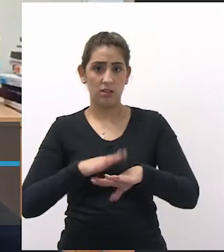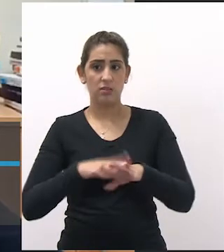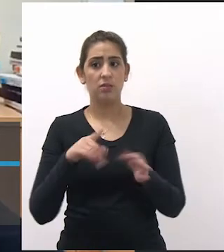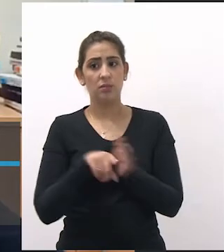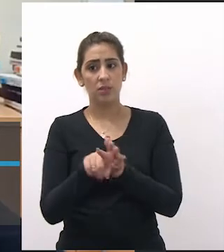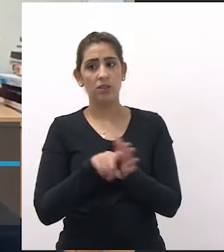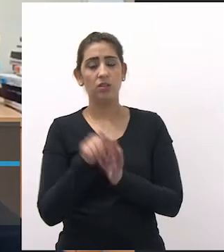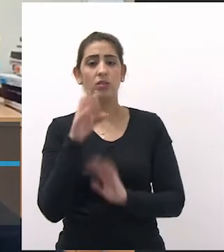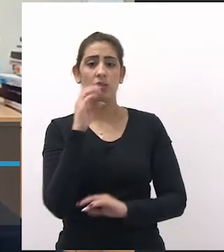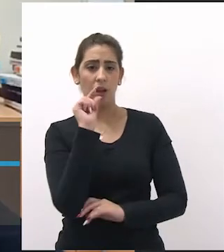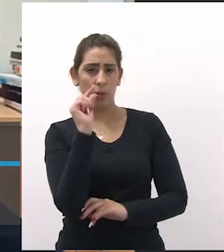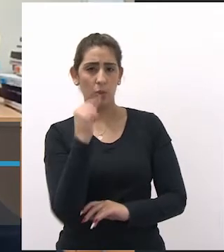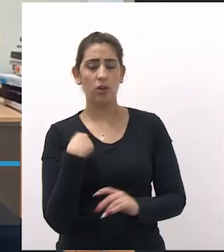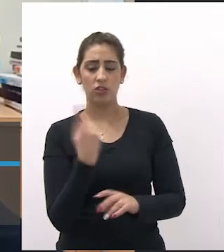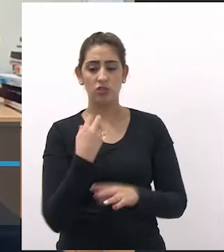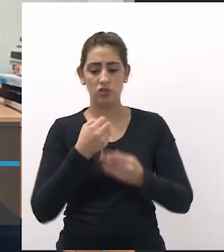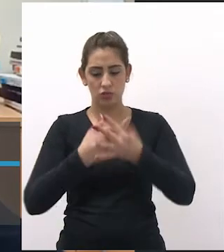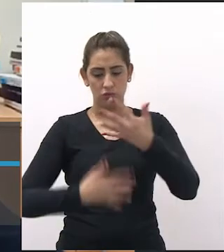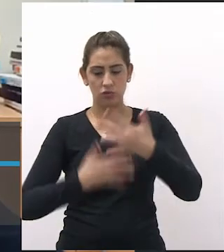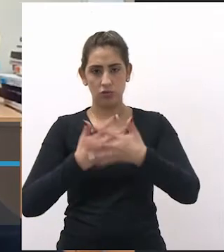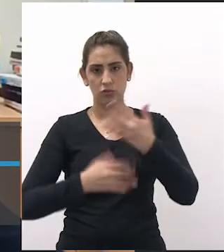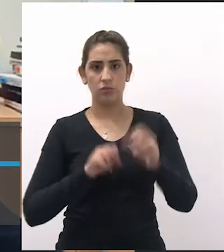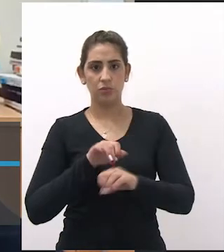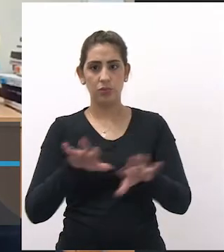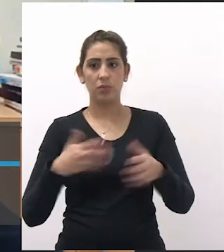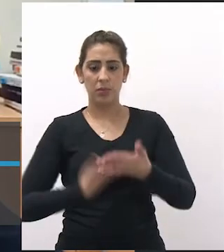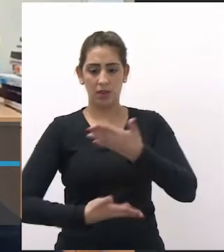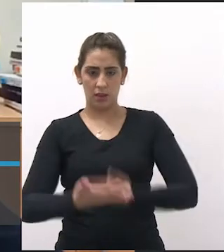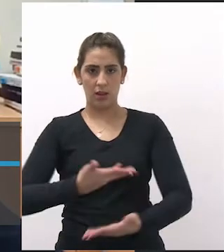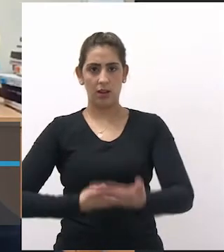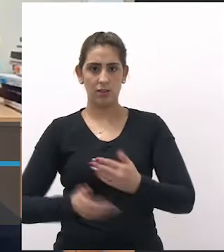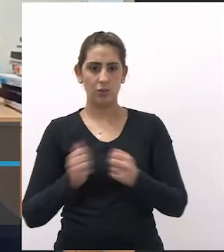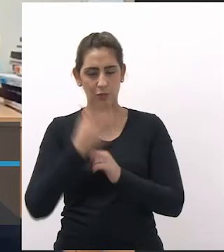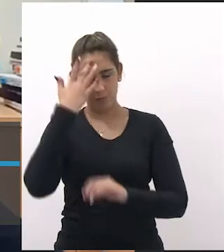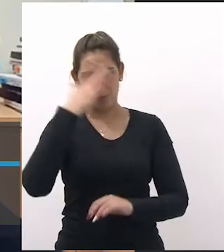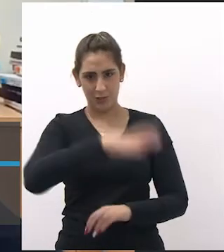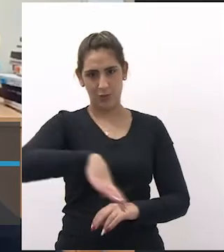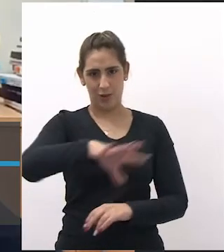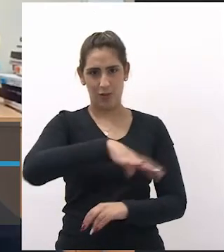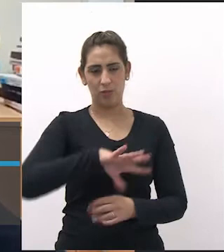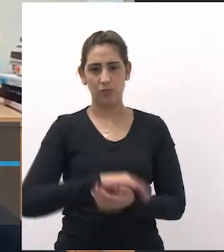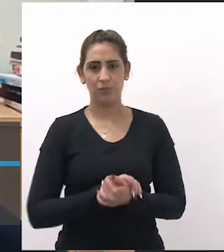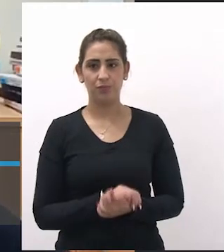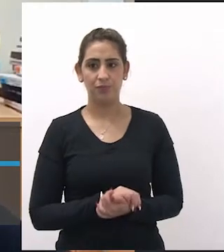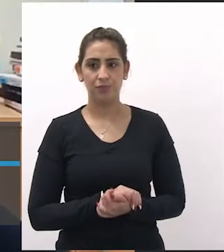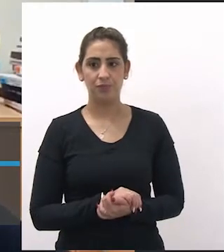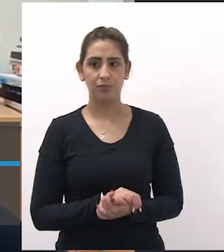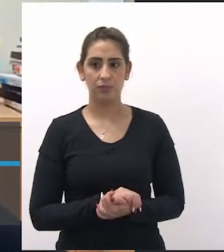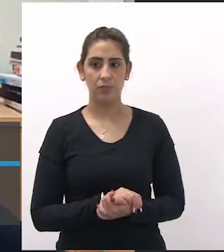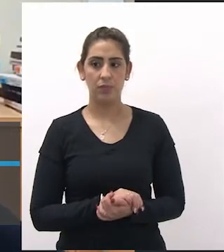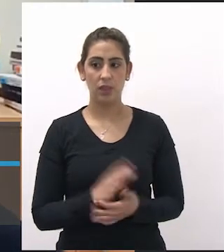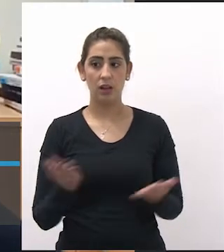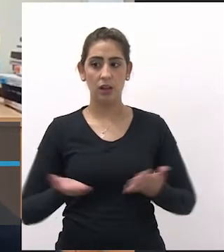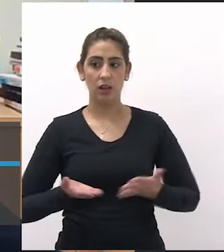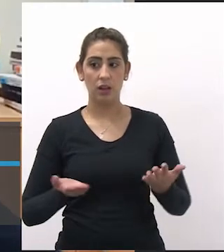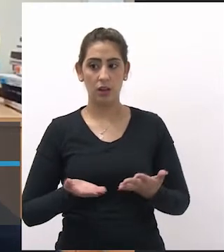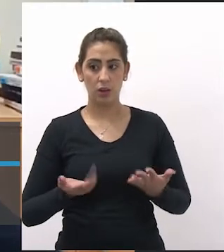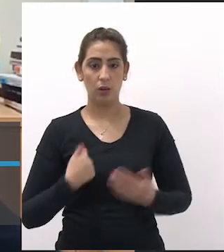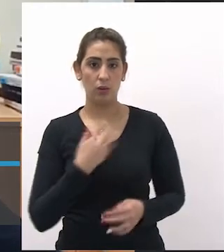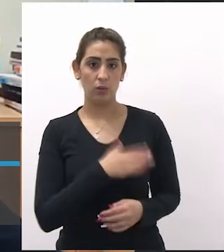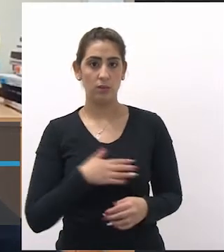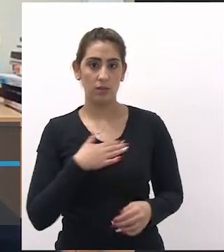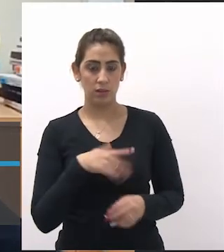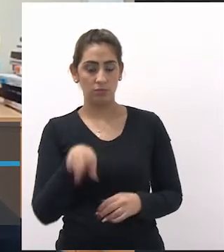gente abre para o chat para interação com o nosso público. Agora, eu gostaria que vocês falassem